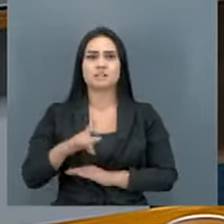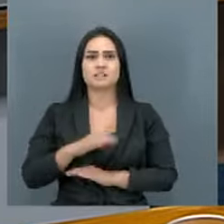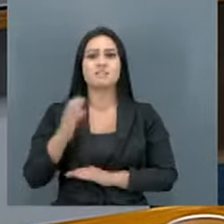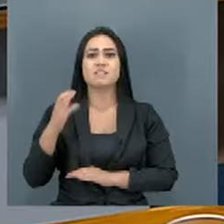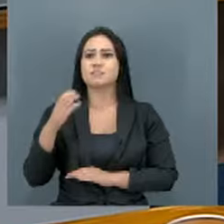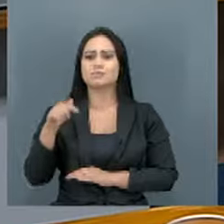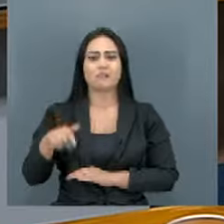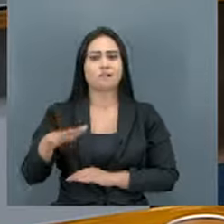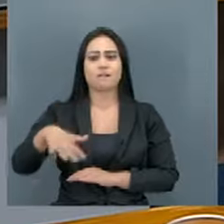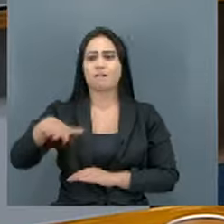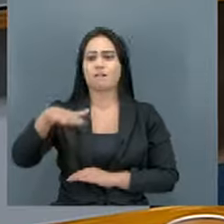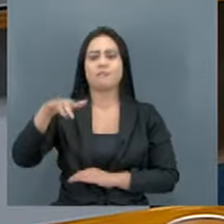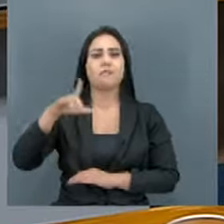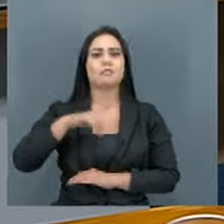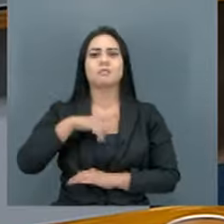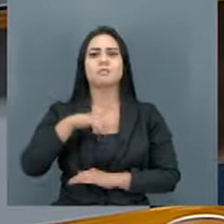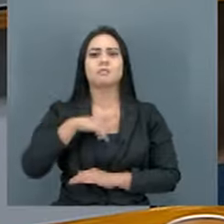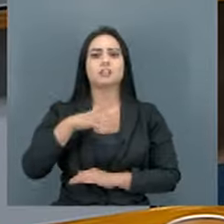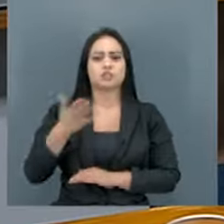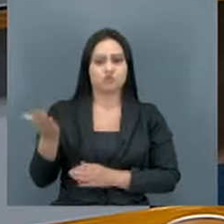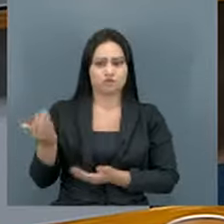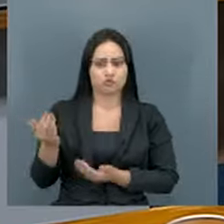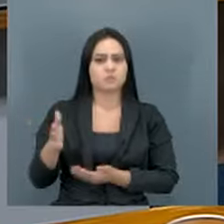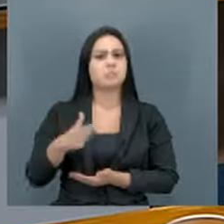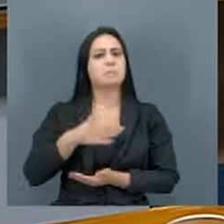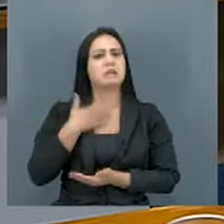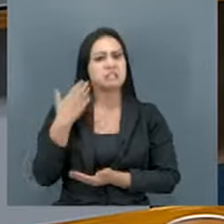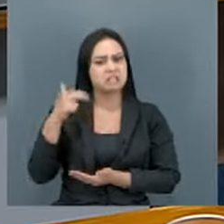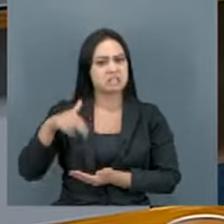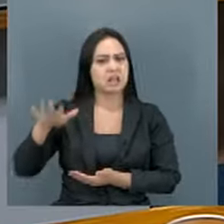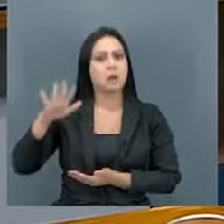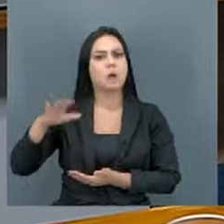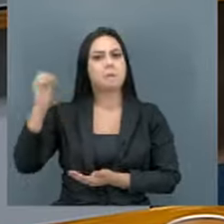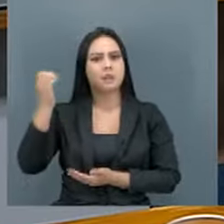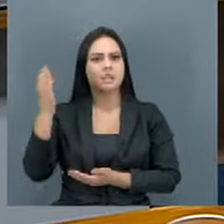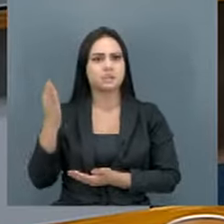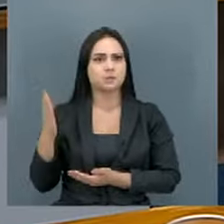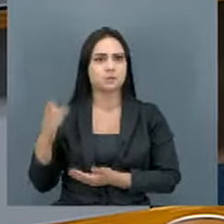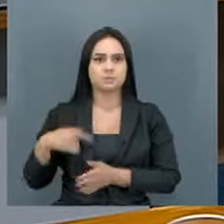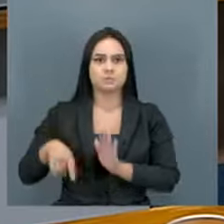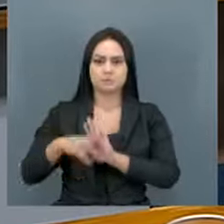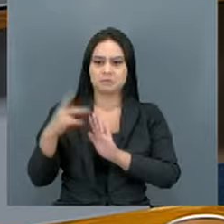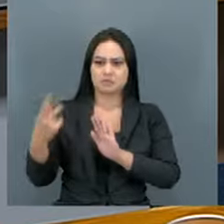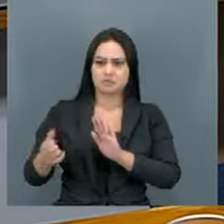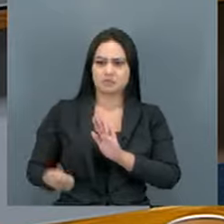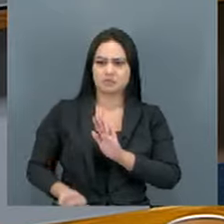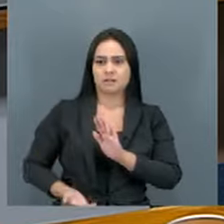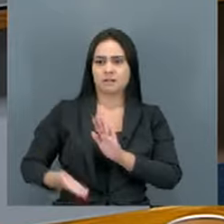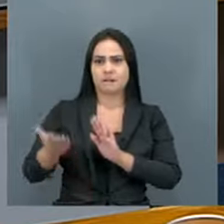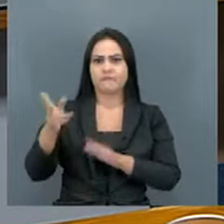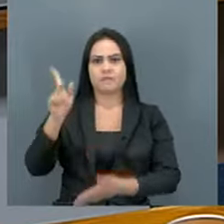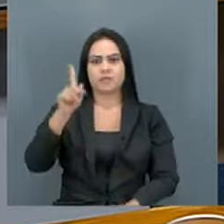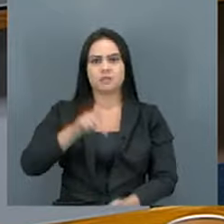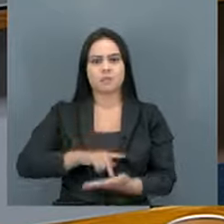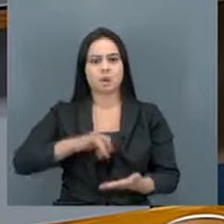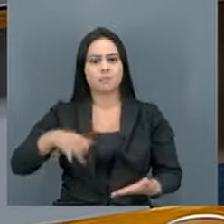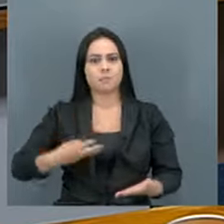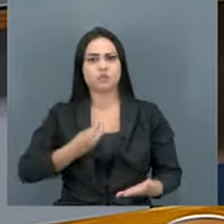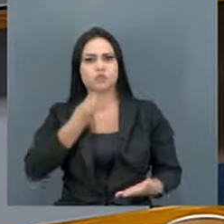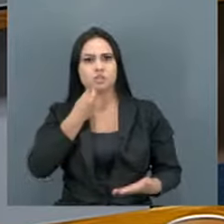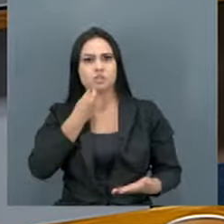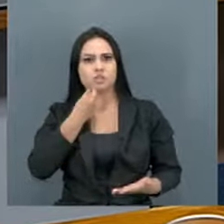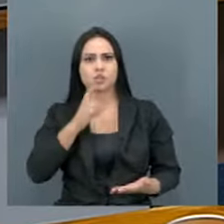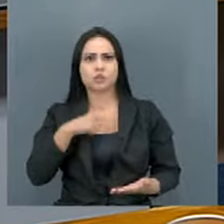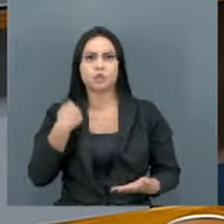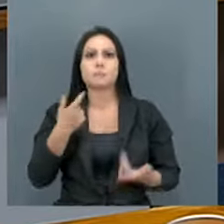meio deles. Esses meninos vão surpreender a nação brasileira quando a eles forem dadas as verdadeiras oportunidades que